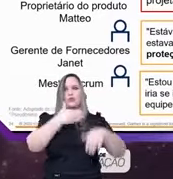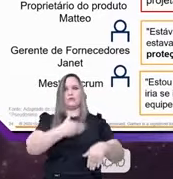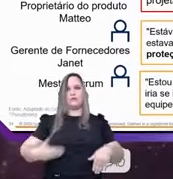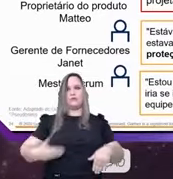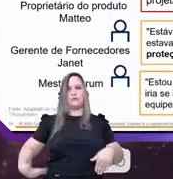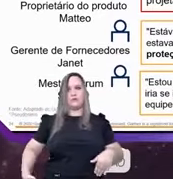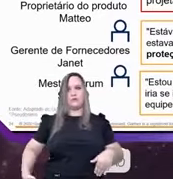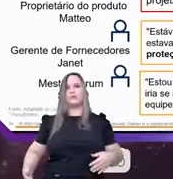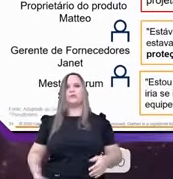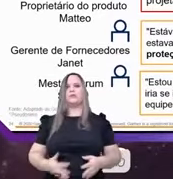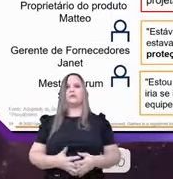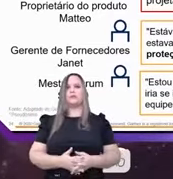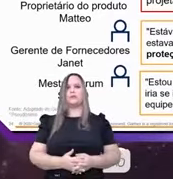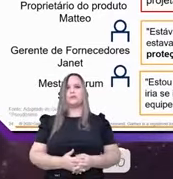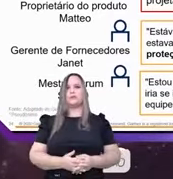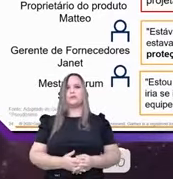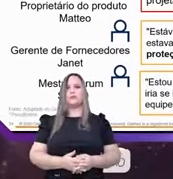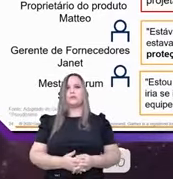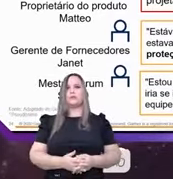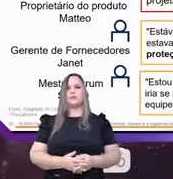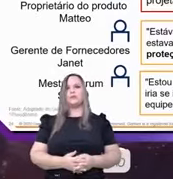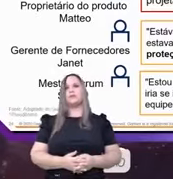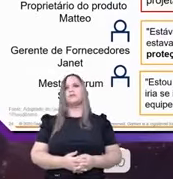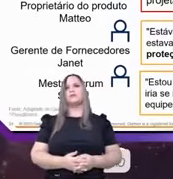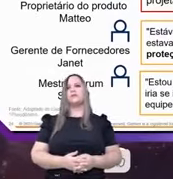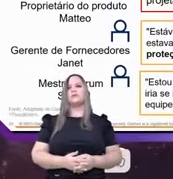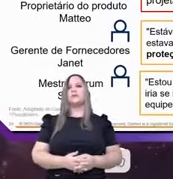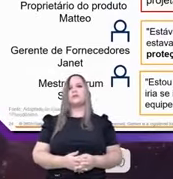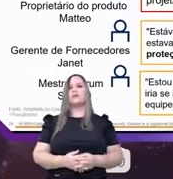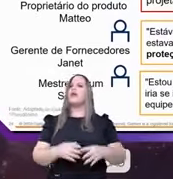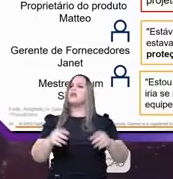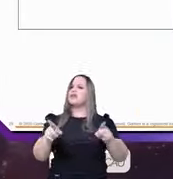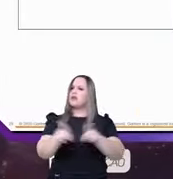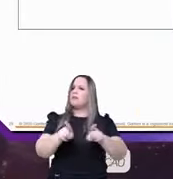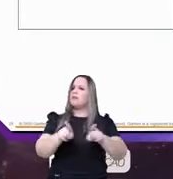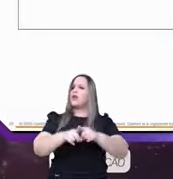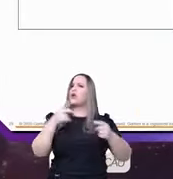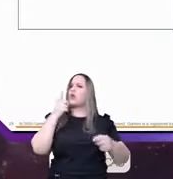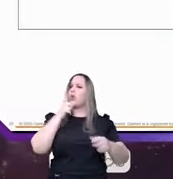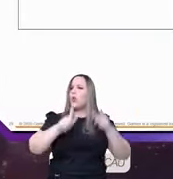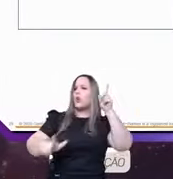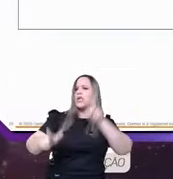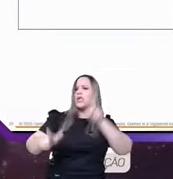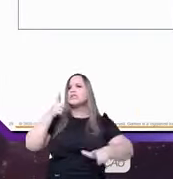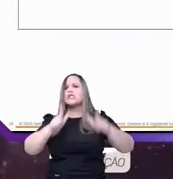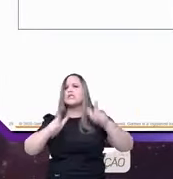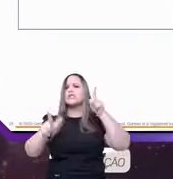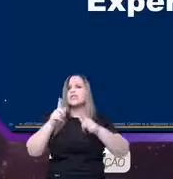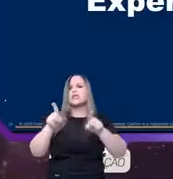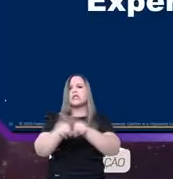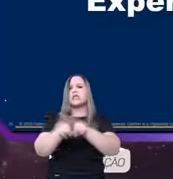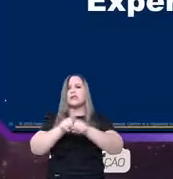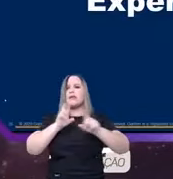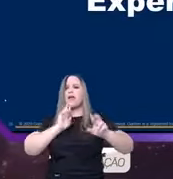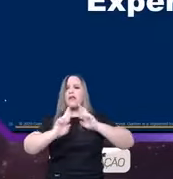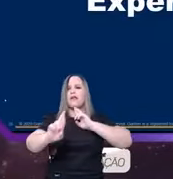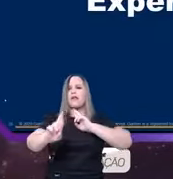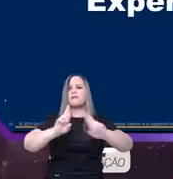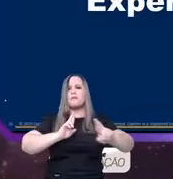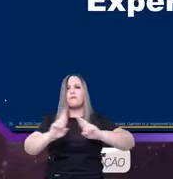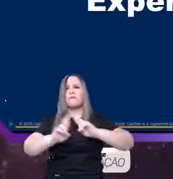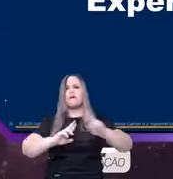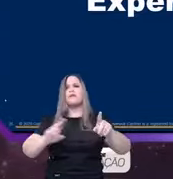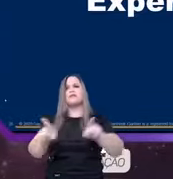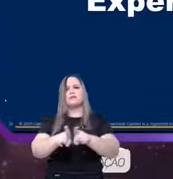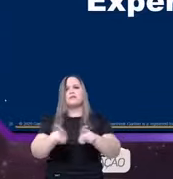Eu posso incentivar o uso, compartilhando também conquistas, resultados. Com o quê? Ágil na experiência